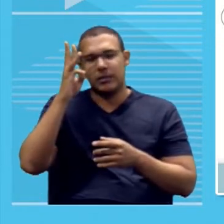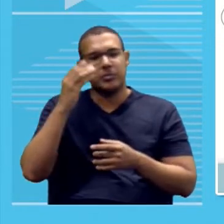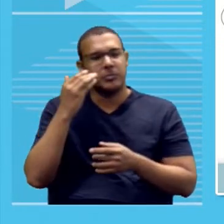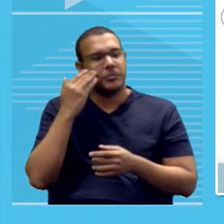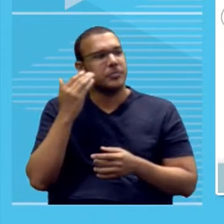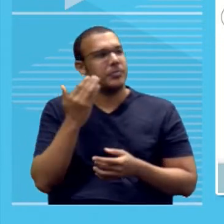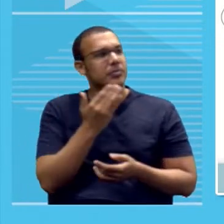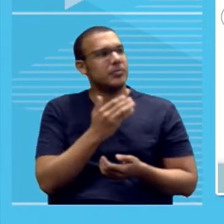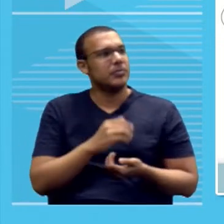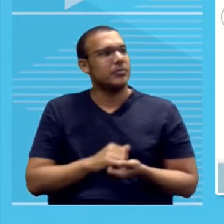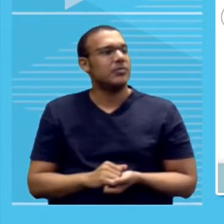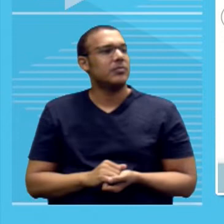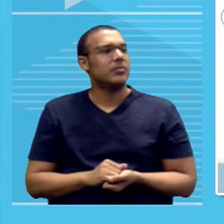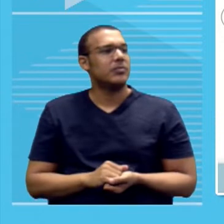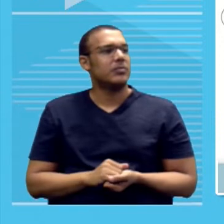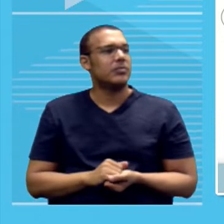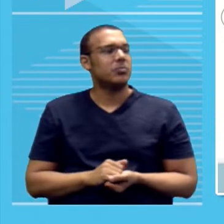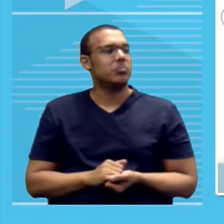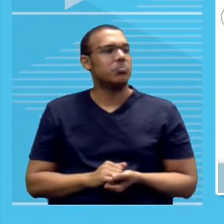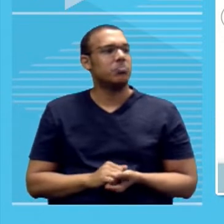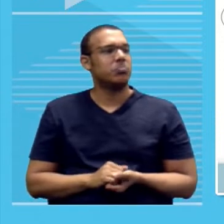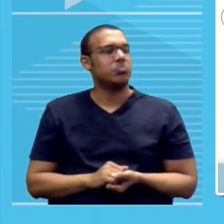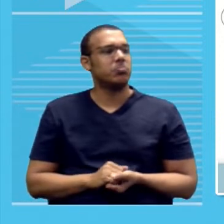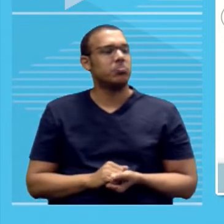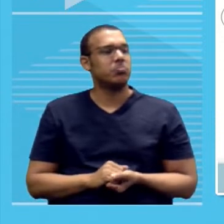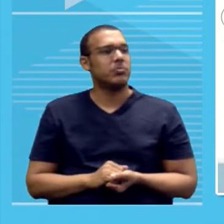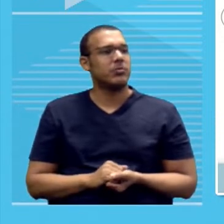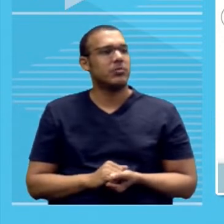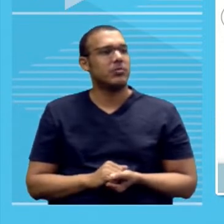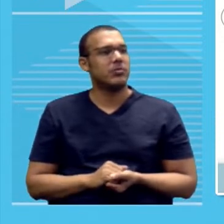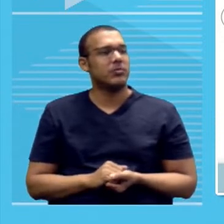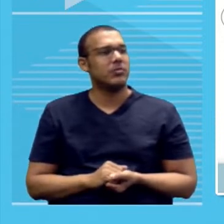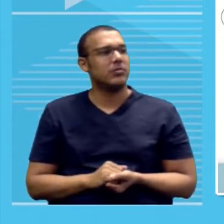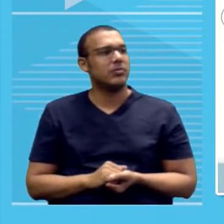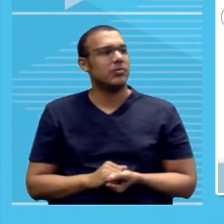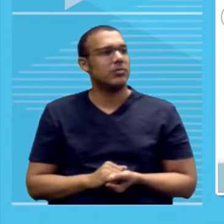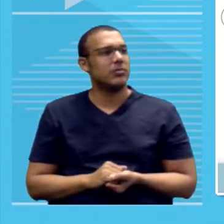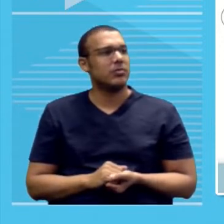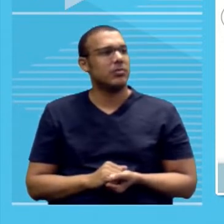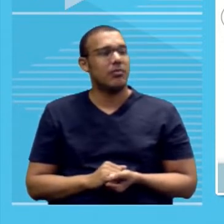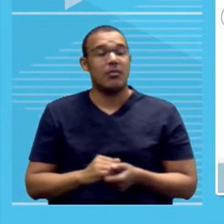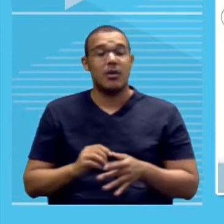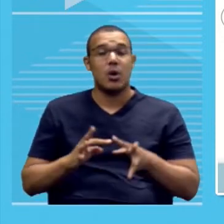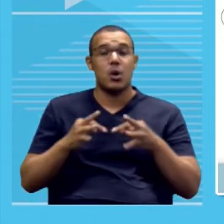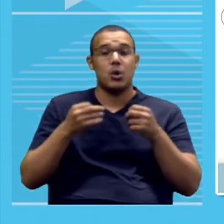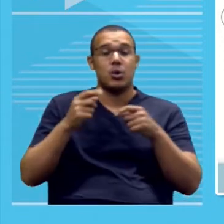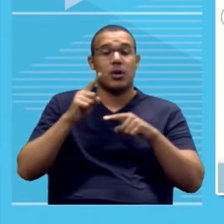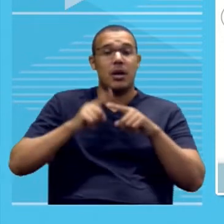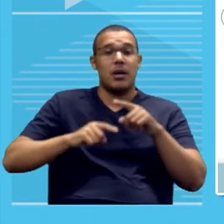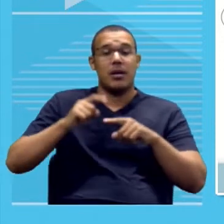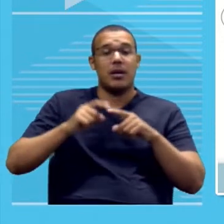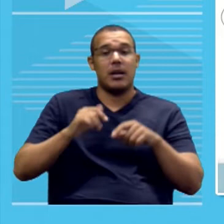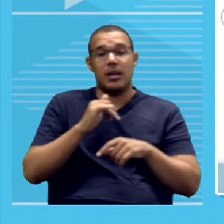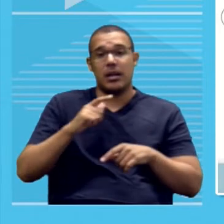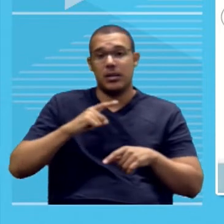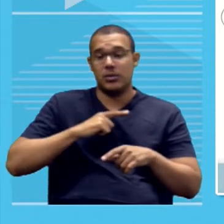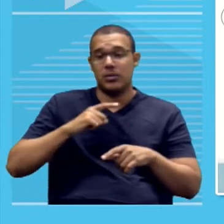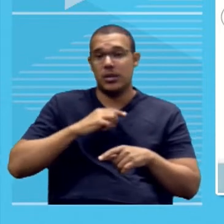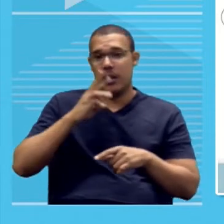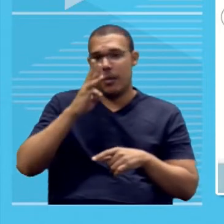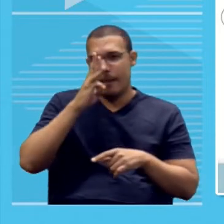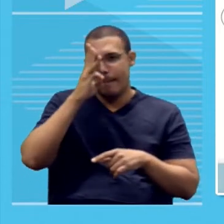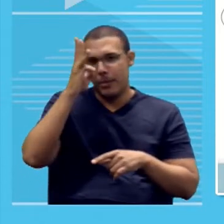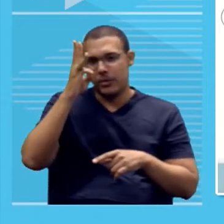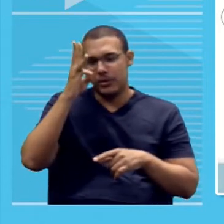à quantidade de energia de um determinado aparelho elétrico. Então, todo aparelho elétrico ele possui uma potência, certo? É